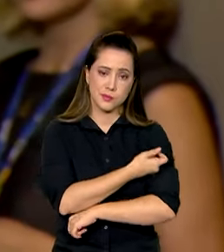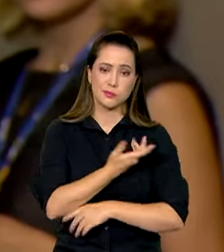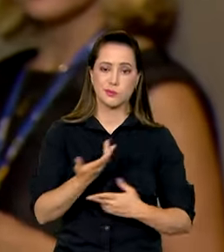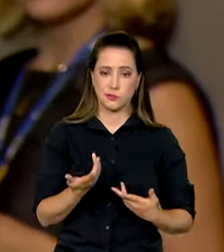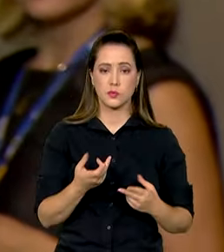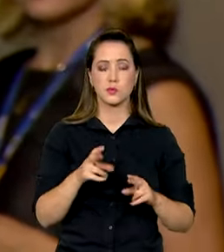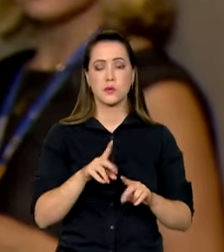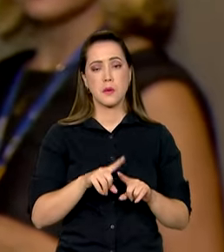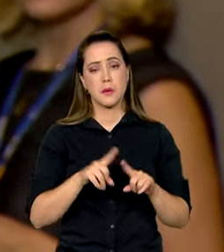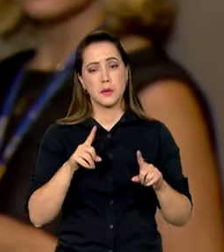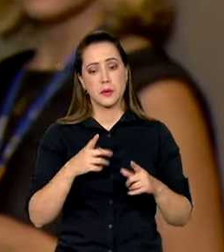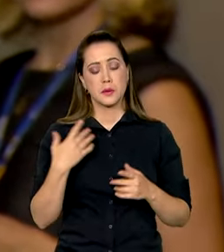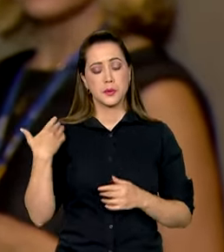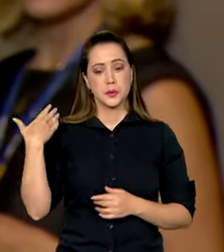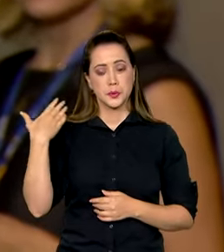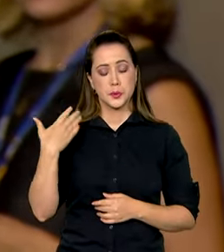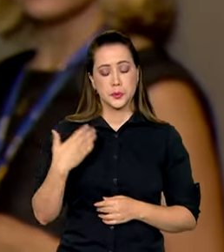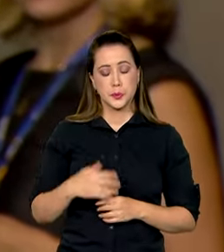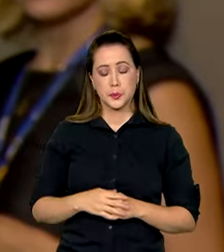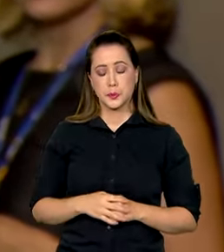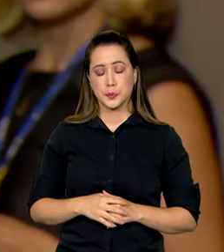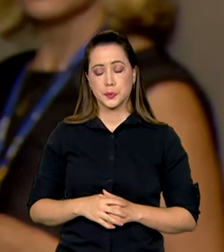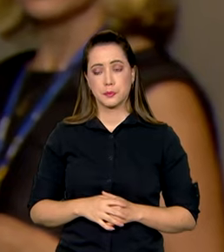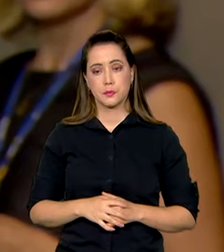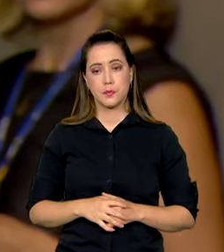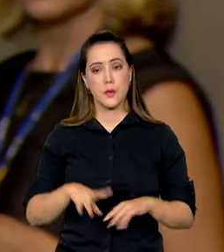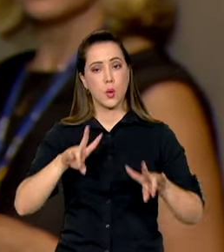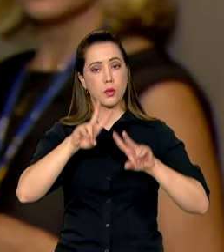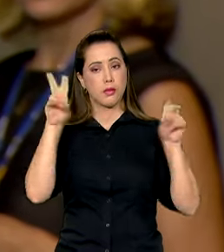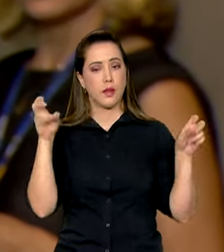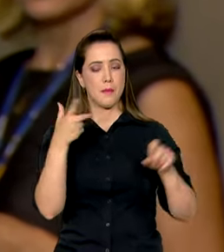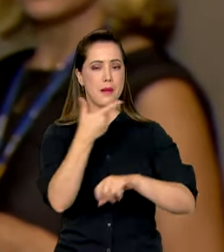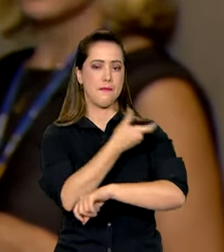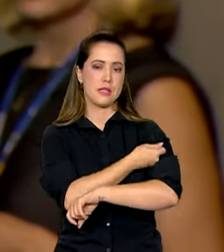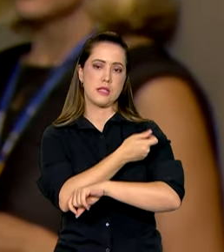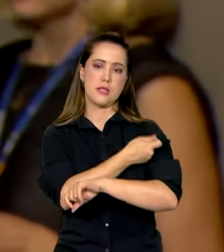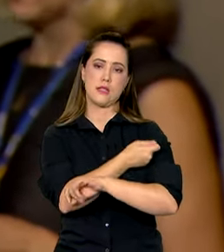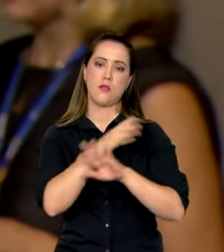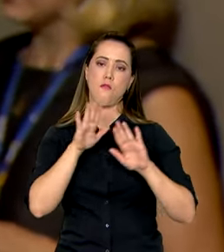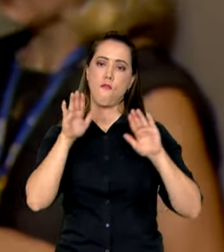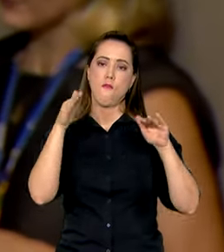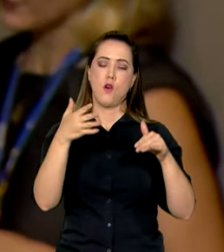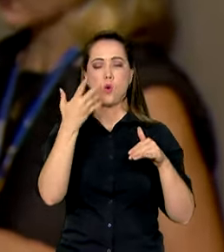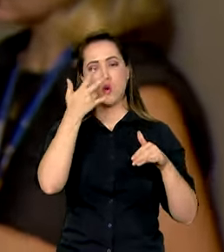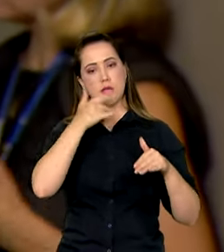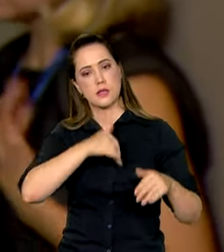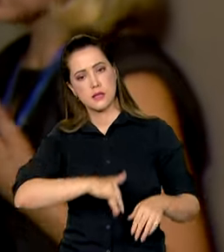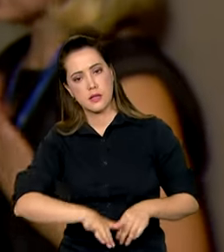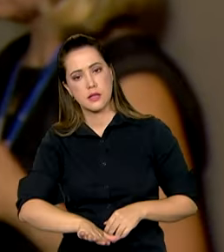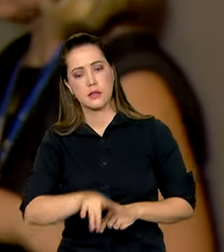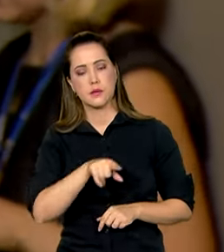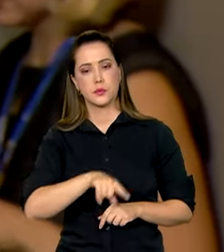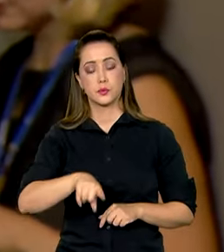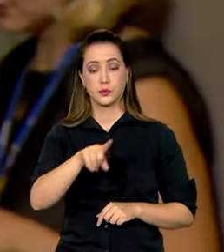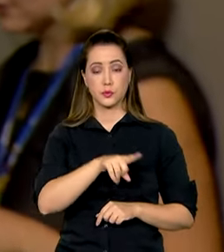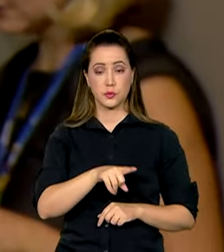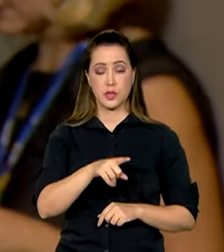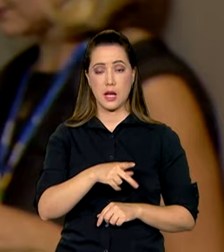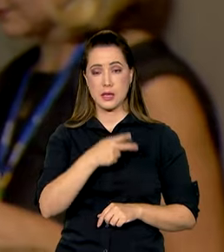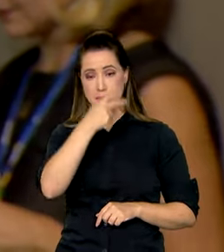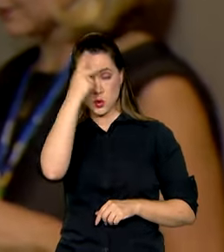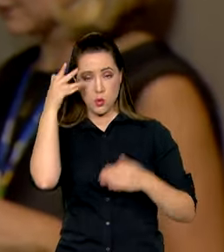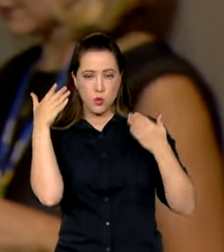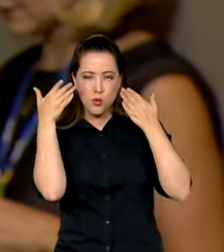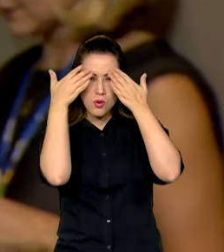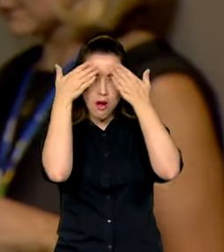moveram os profissionais. No caso da vacinação, em especial da vacinação infantil, o negacionismo